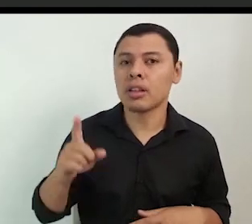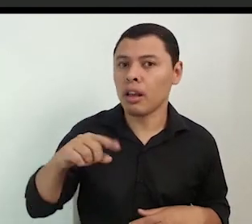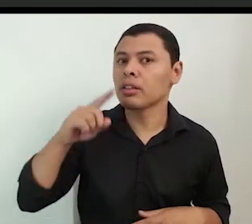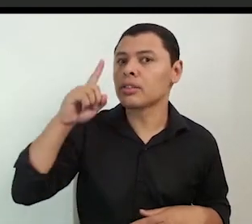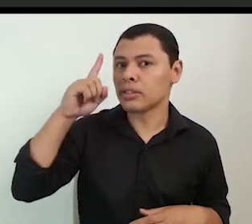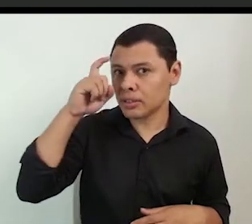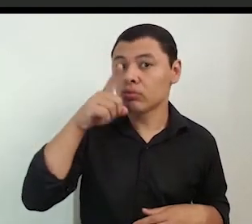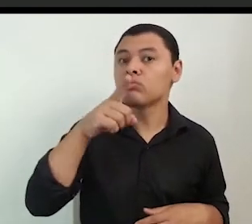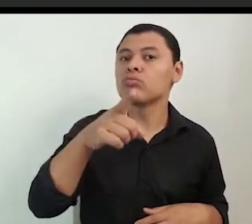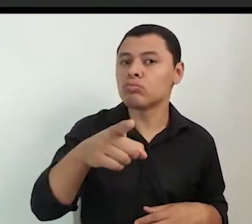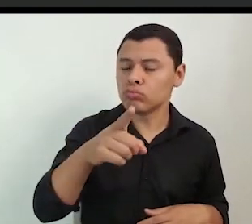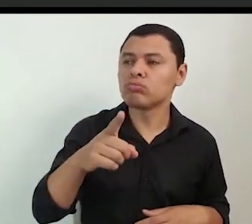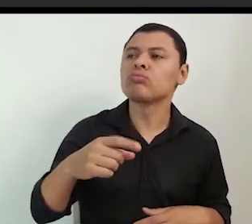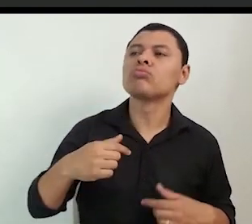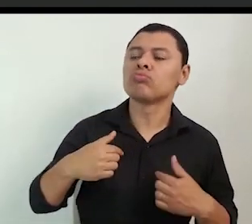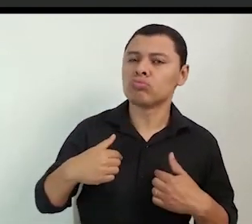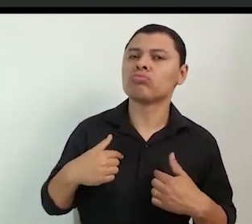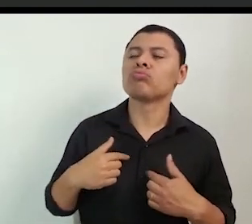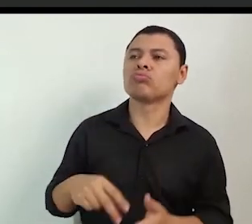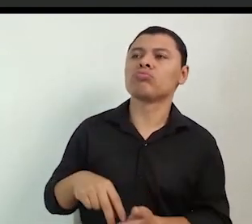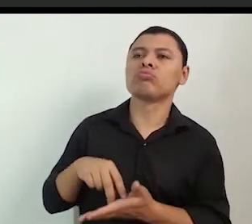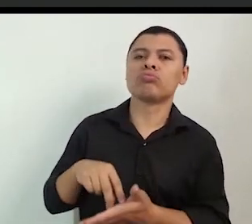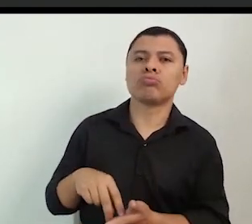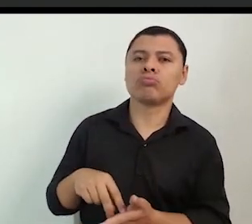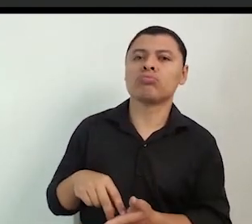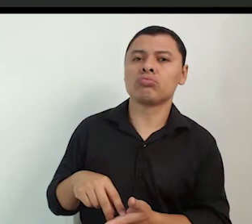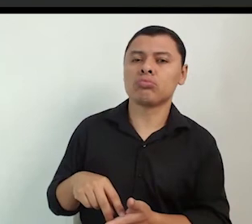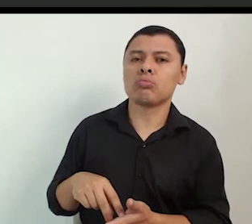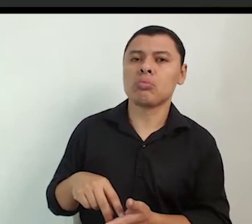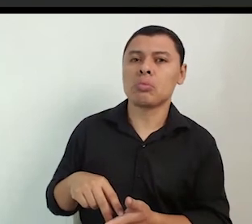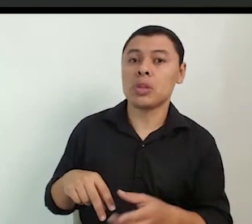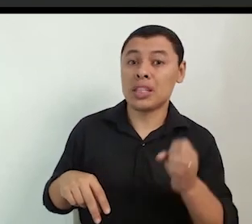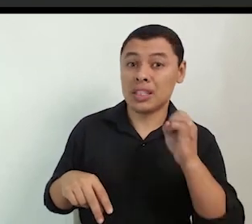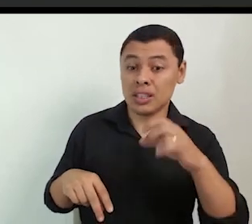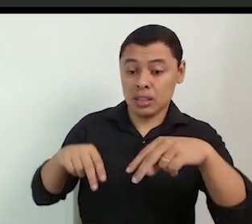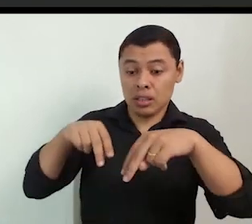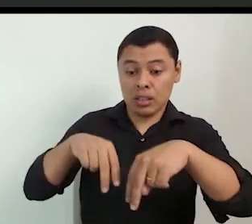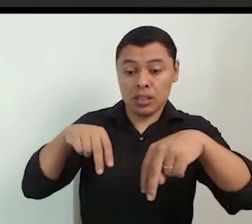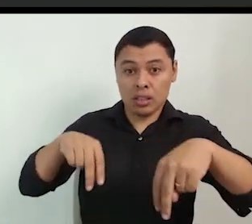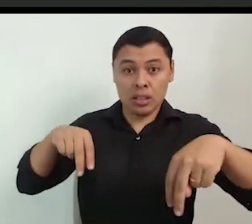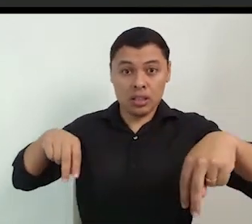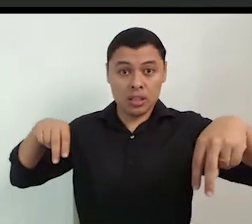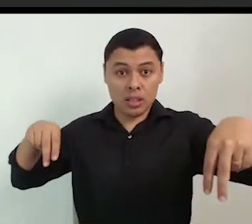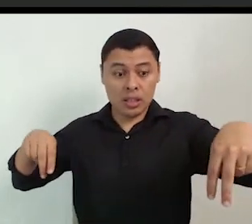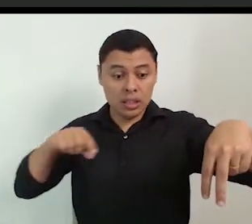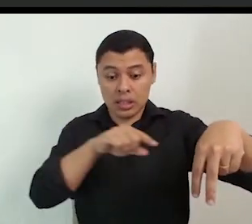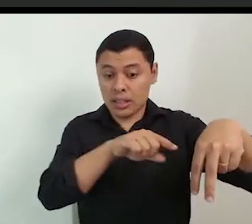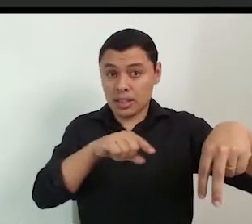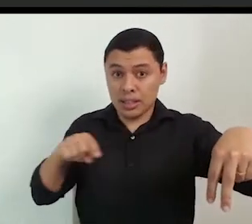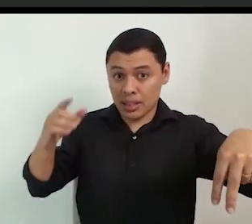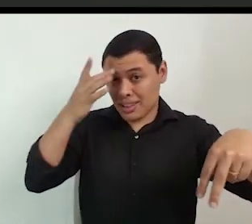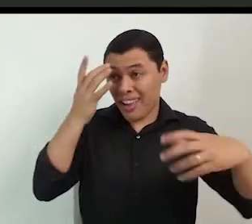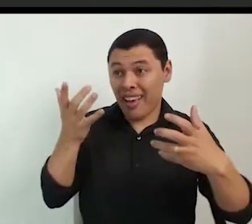que você propõe. E cada pessoa que se propõe, se coloca